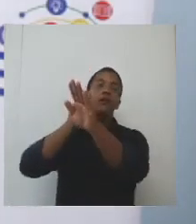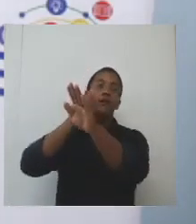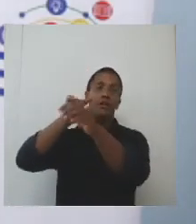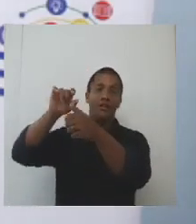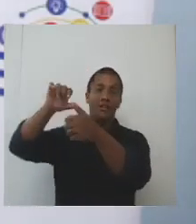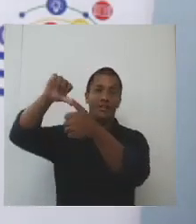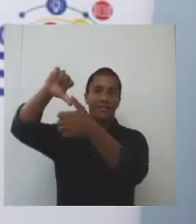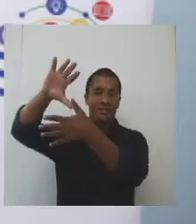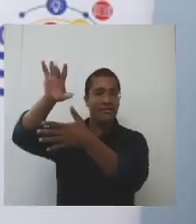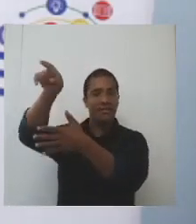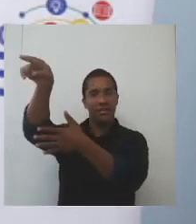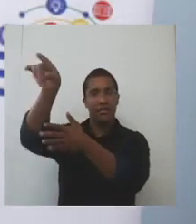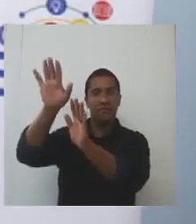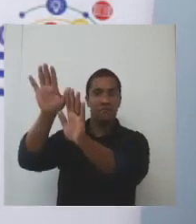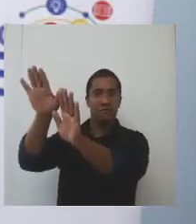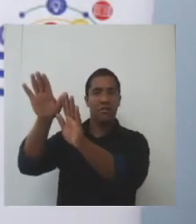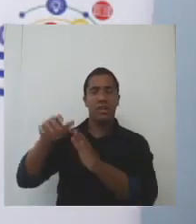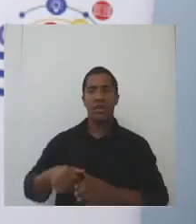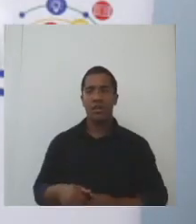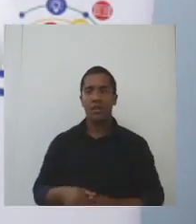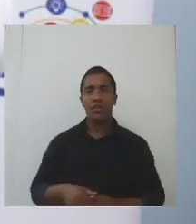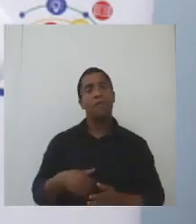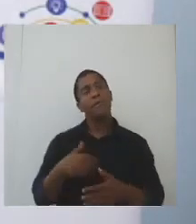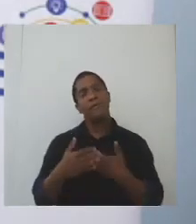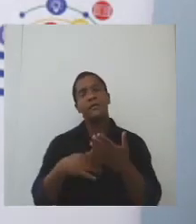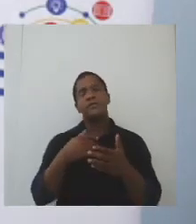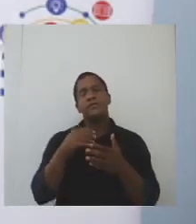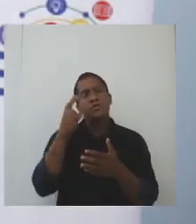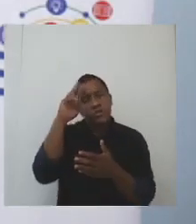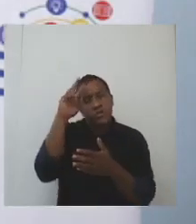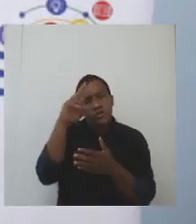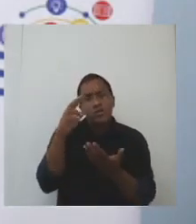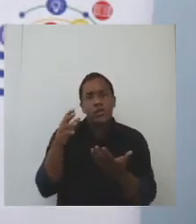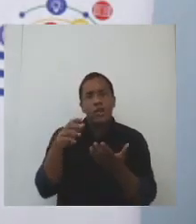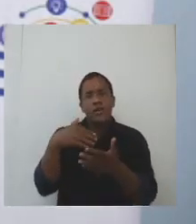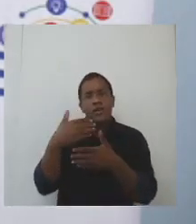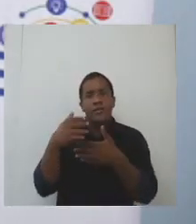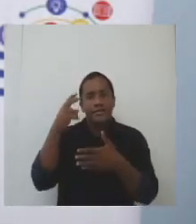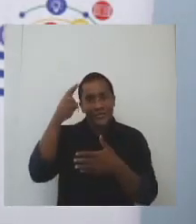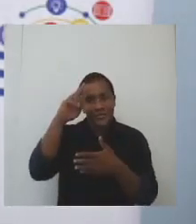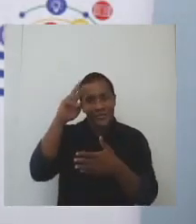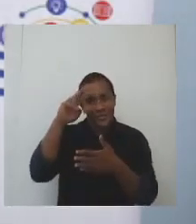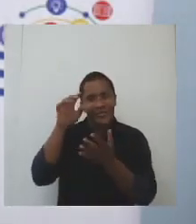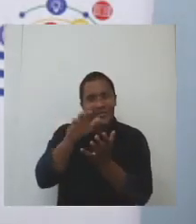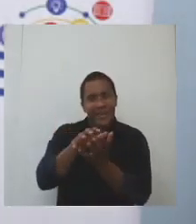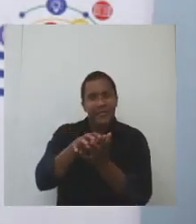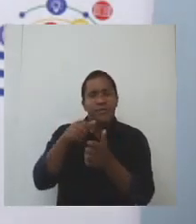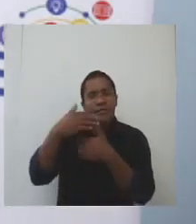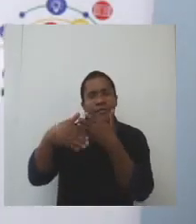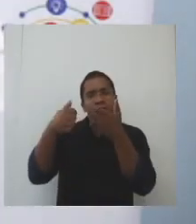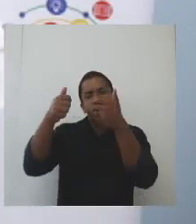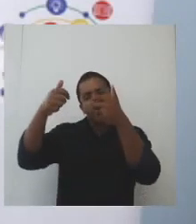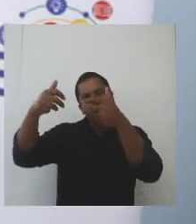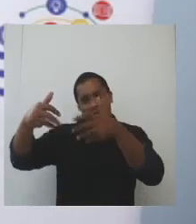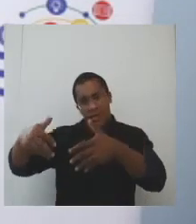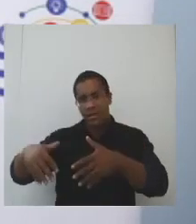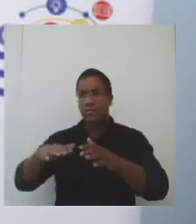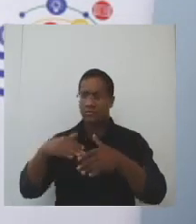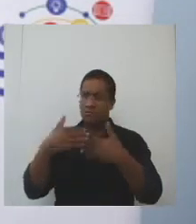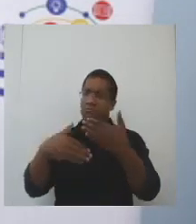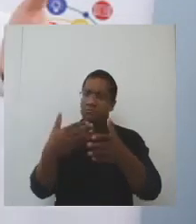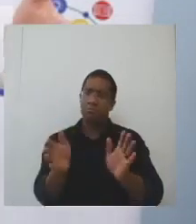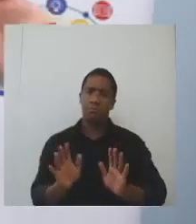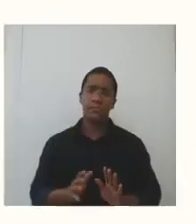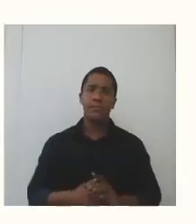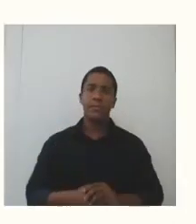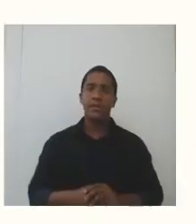Revolução Pernambucana para vocês com toda a vontade, né, sobre esse processo. Bom, mas aí, o que é que aconteceu depois